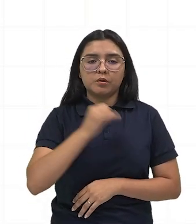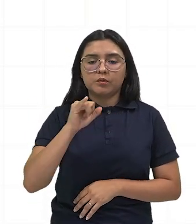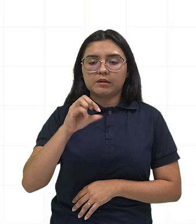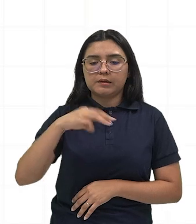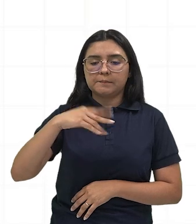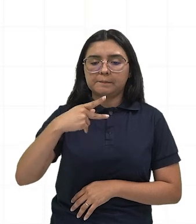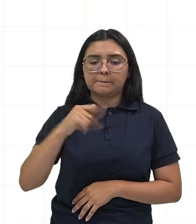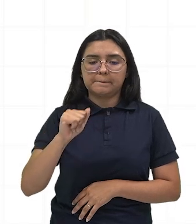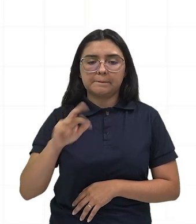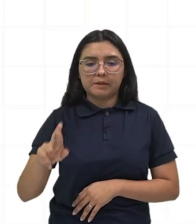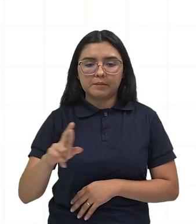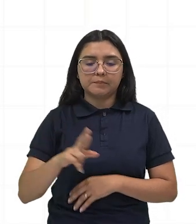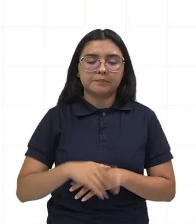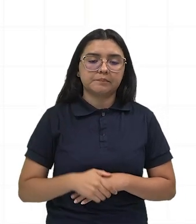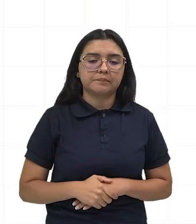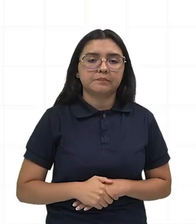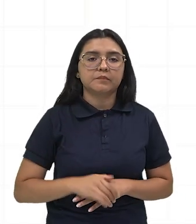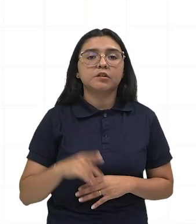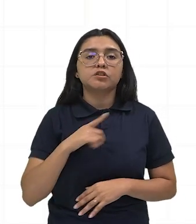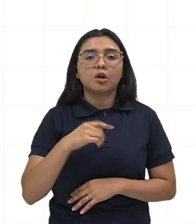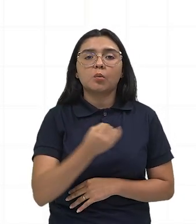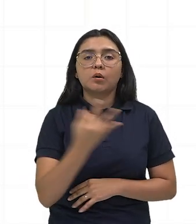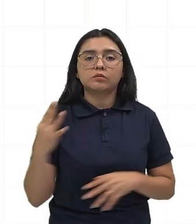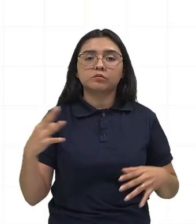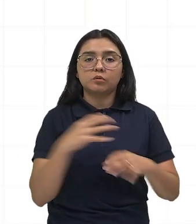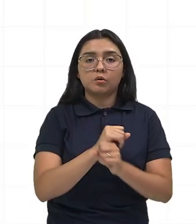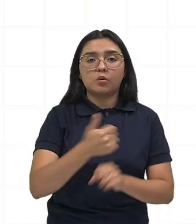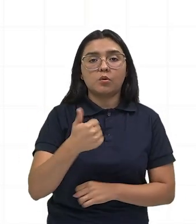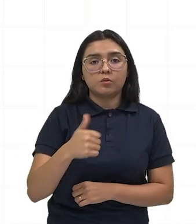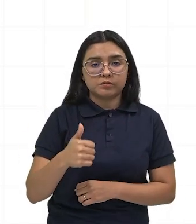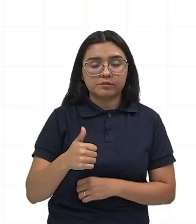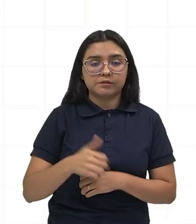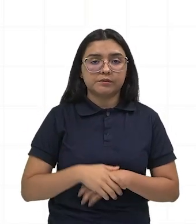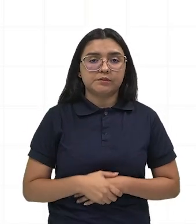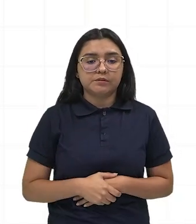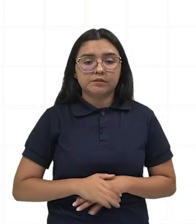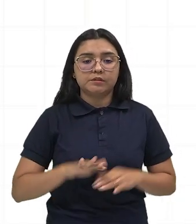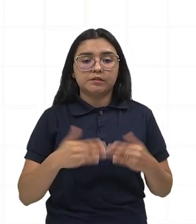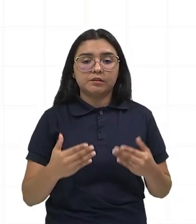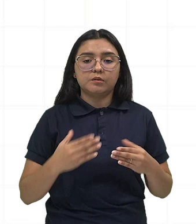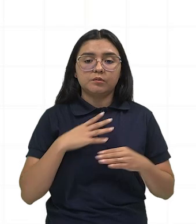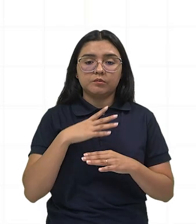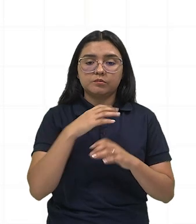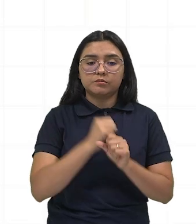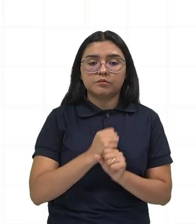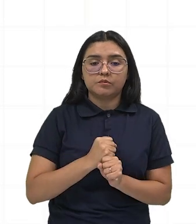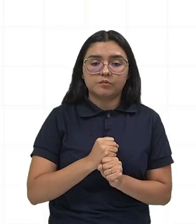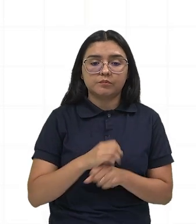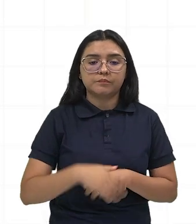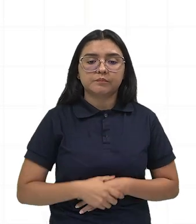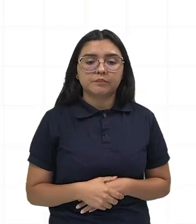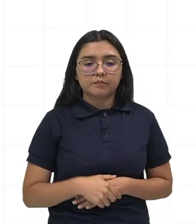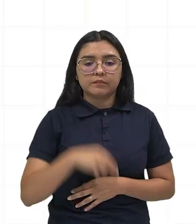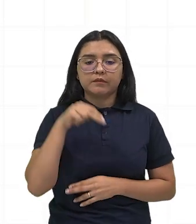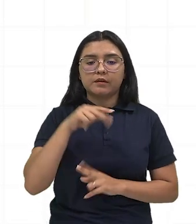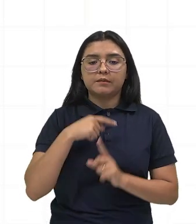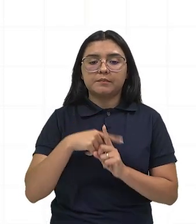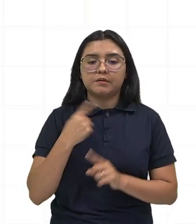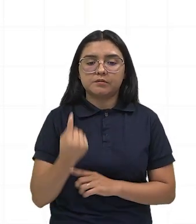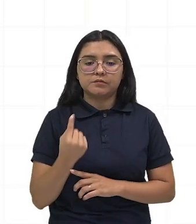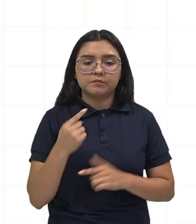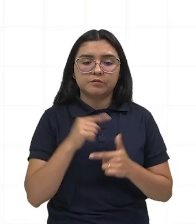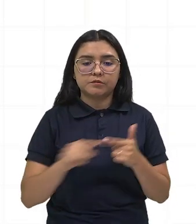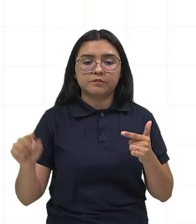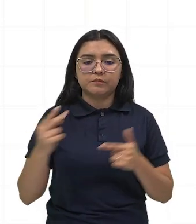foi o nosso caso. Nós tínhamos quantos elementos? 11. Então eu somo n mais 1, olha,